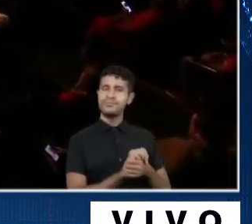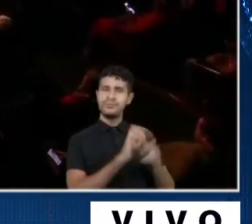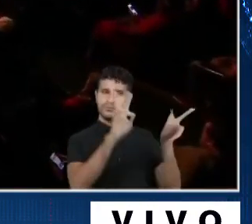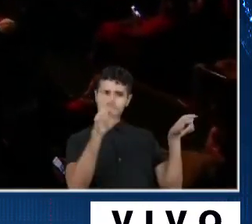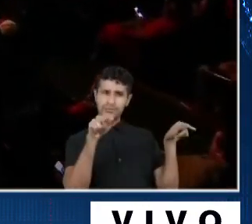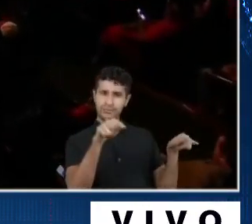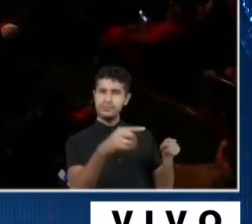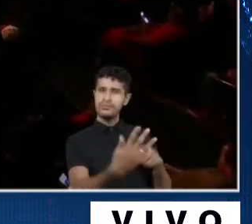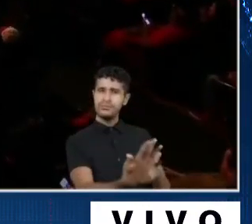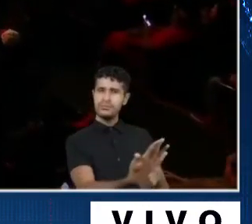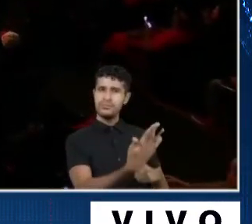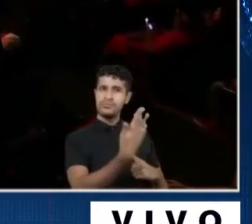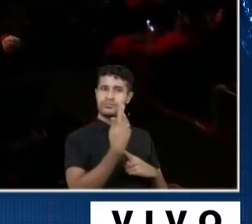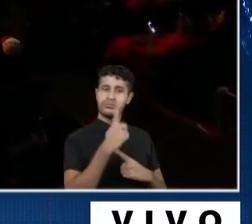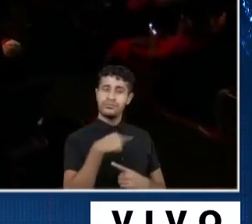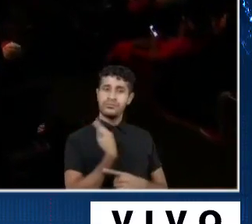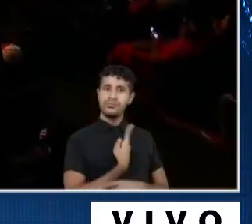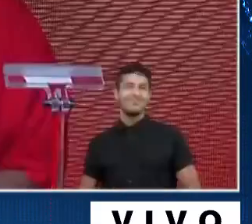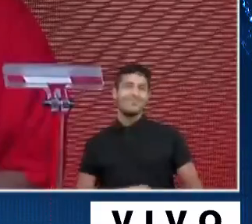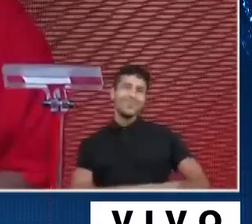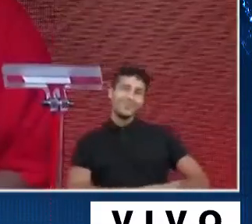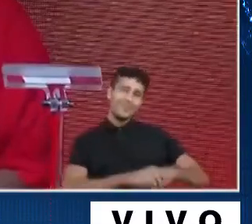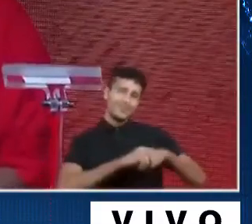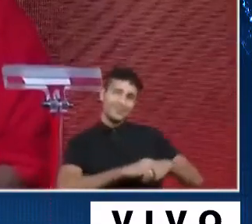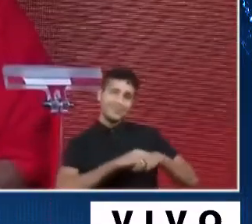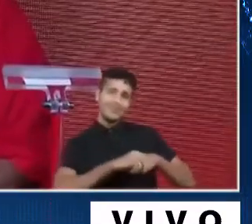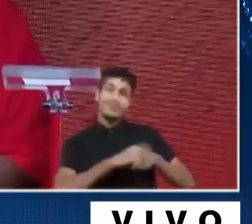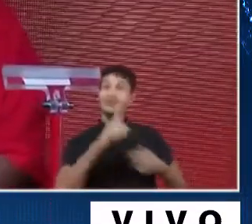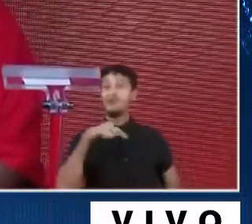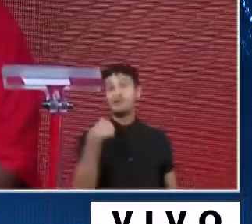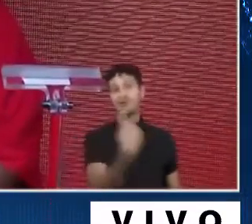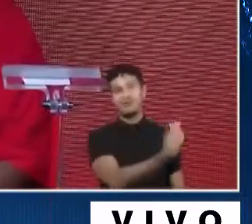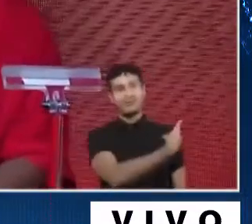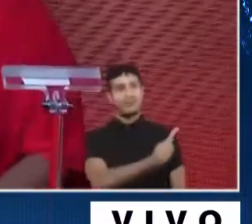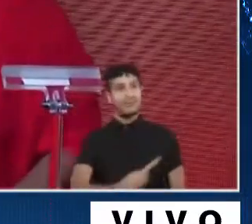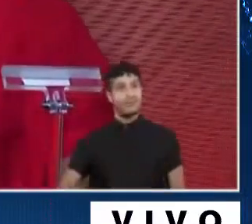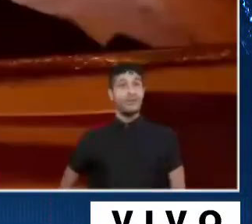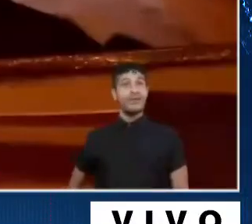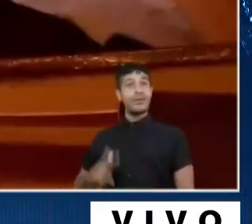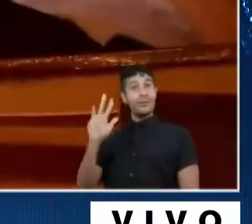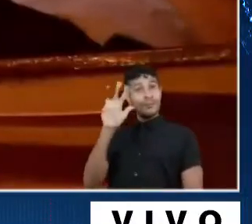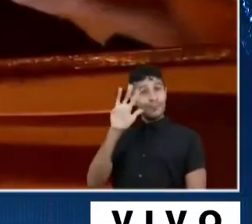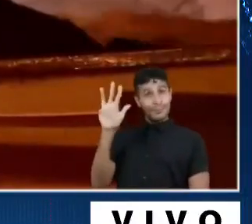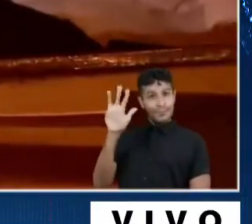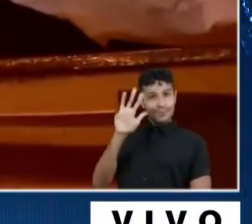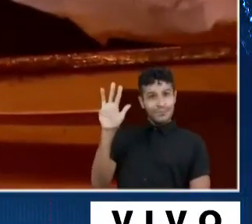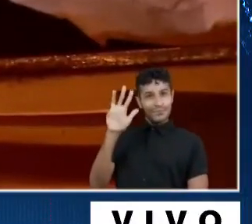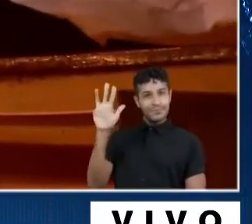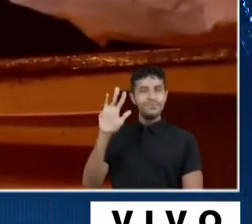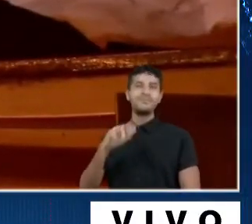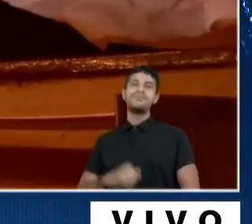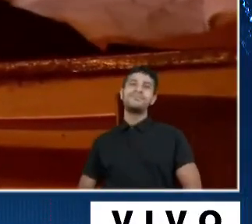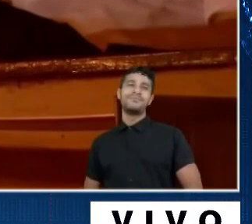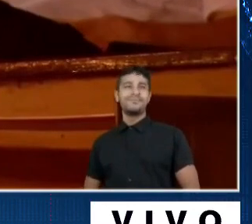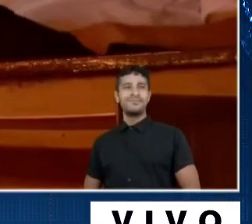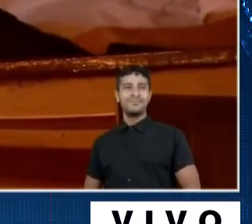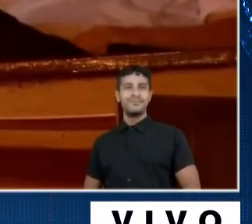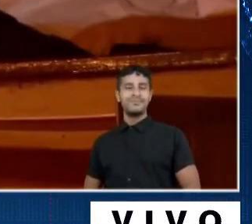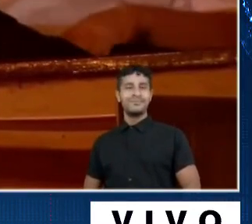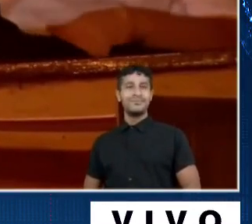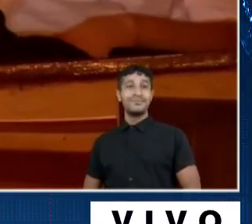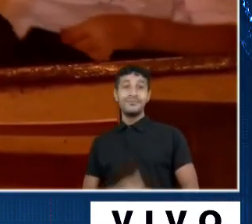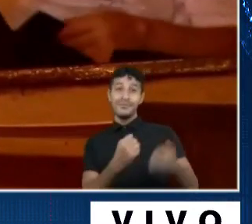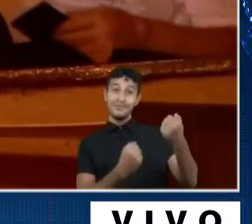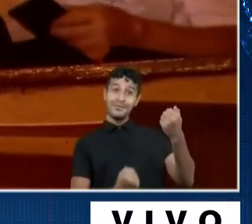por eleição Então esse é um movimento da campanha de hoje abstenção tem sido uma palavra recorrente no discurso